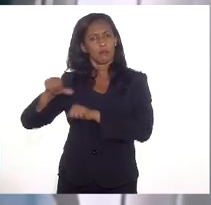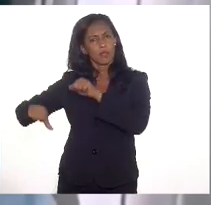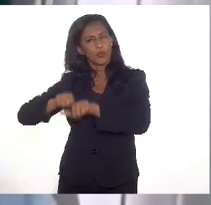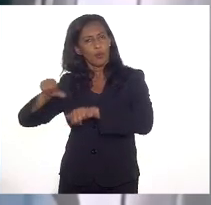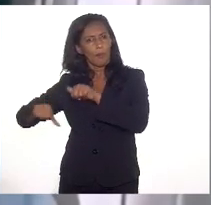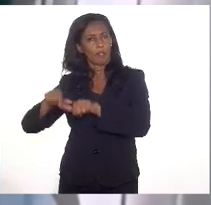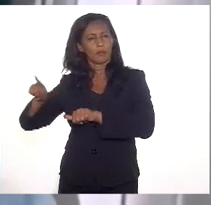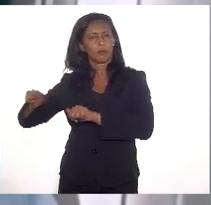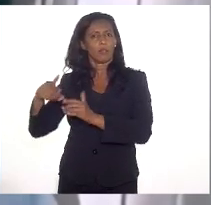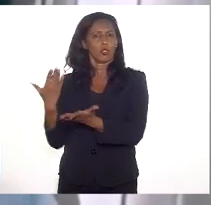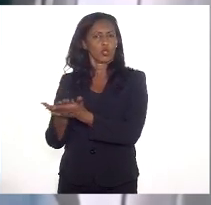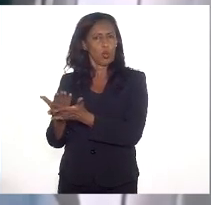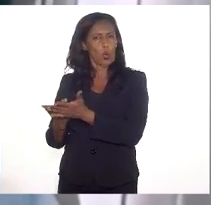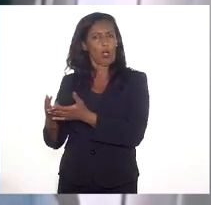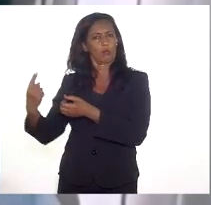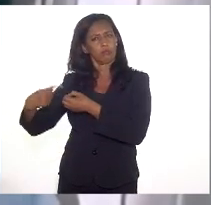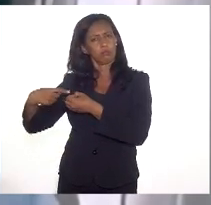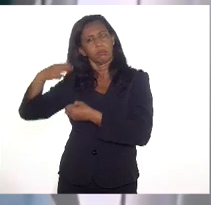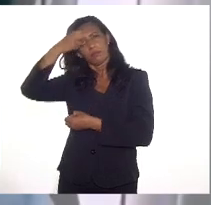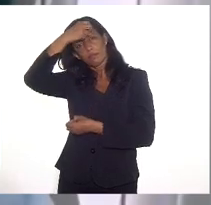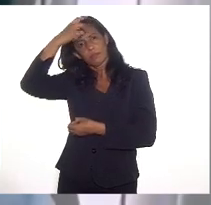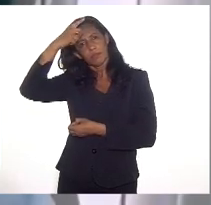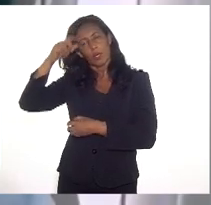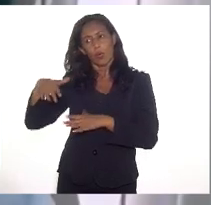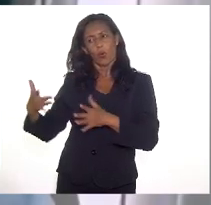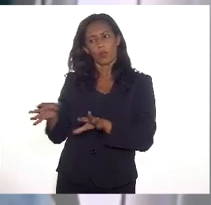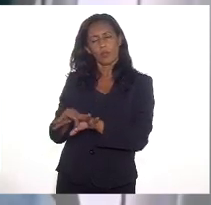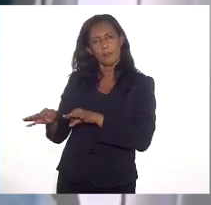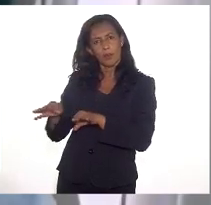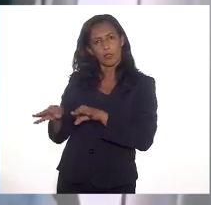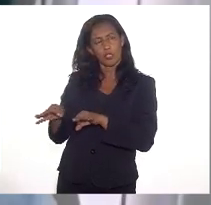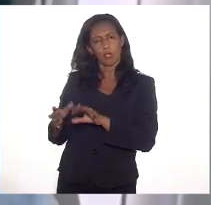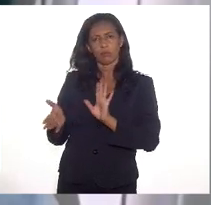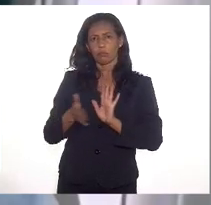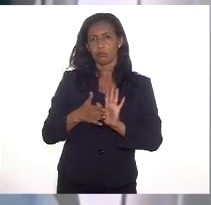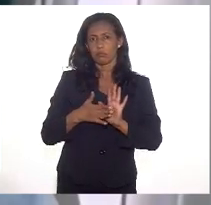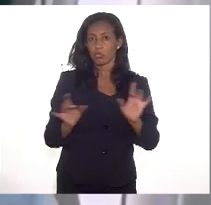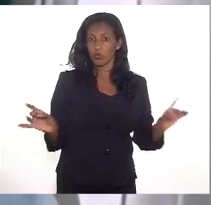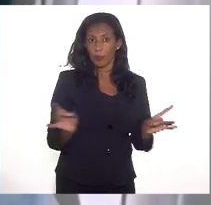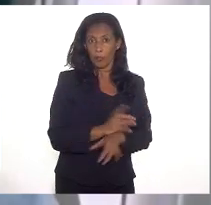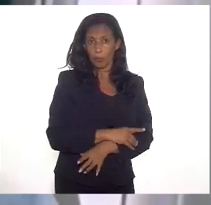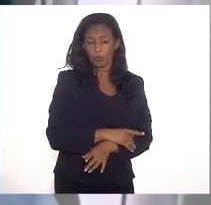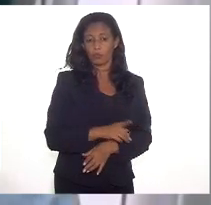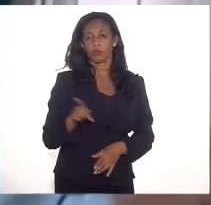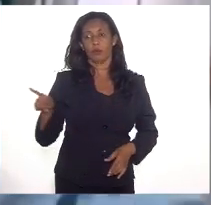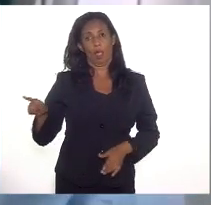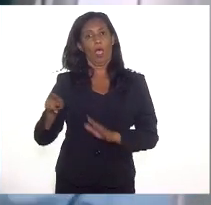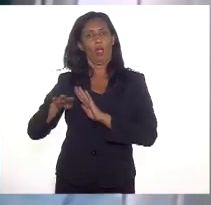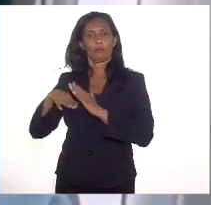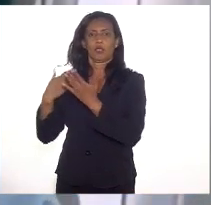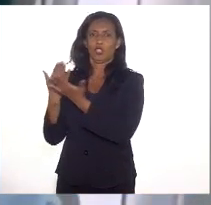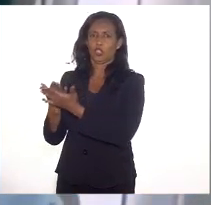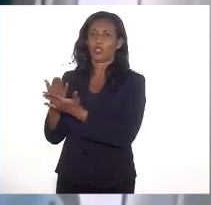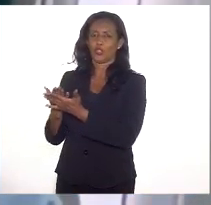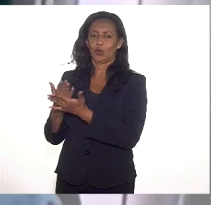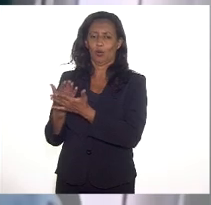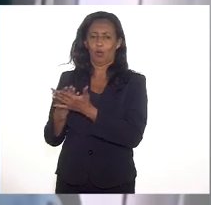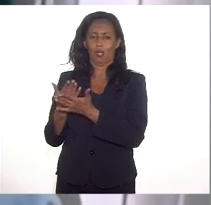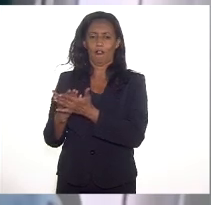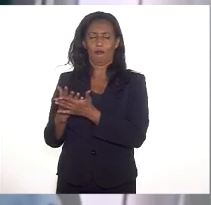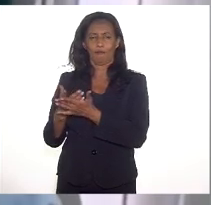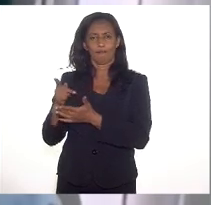escola municipal. Quando esse projeto for levado a termo, provavelmente essa escola, com a anuência e a